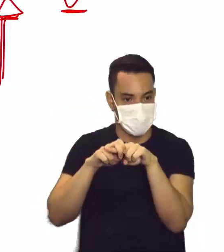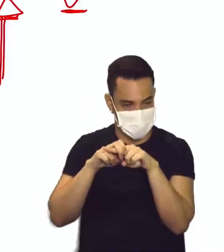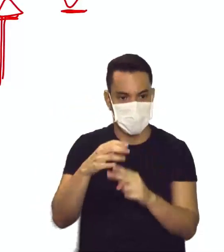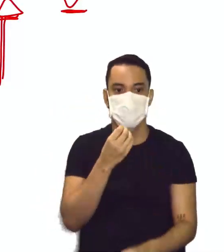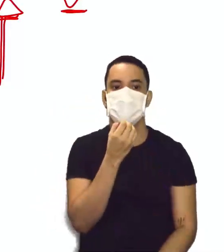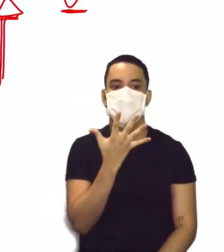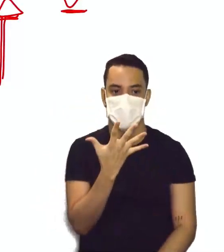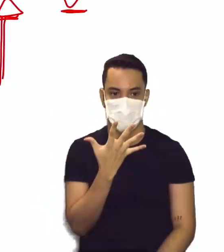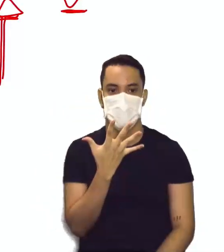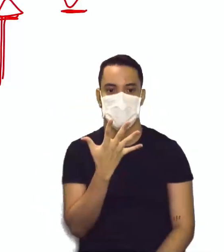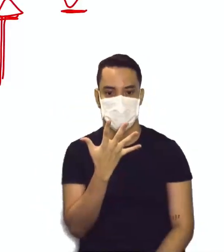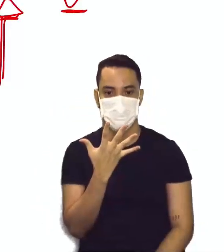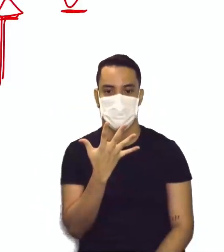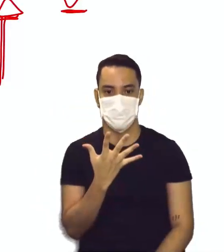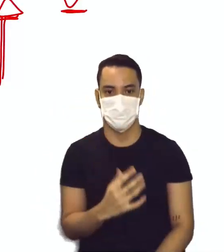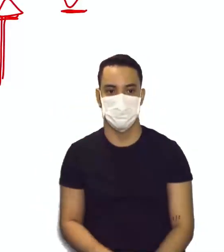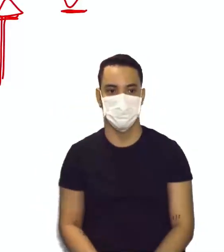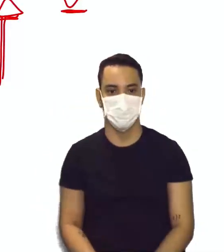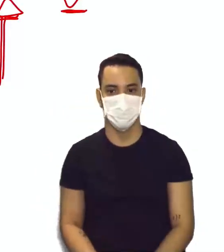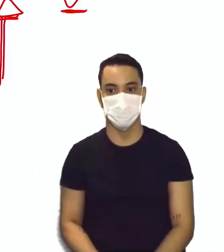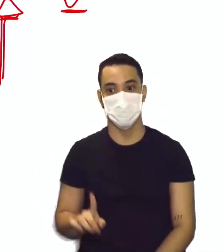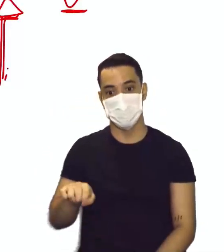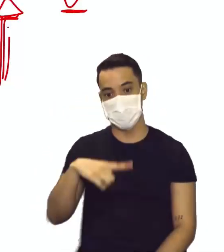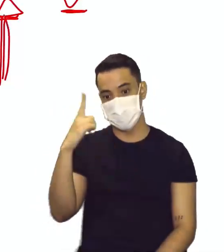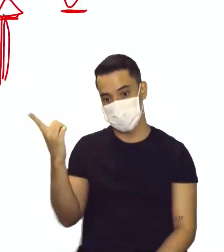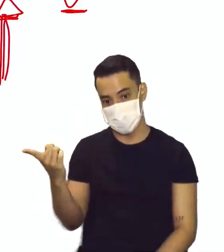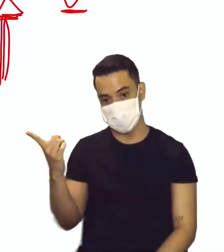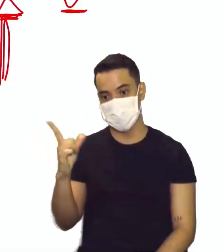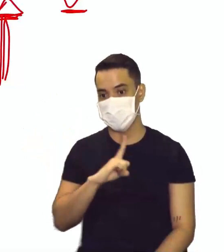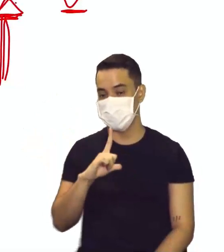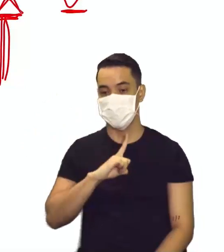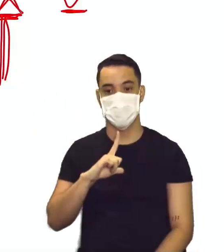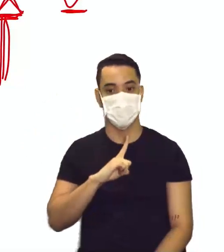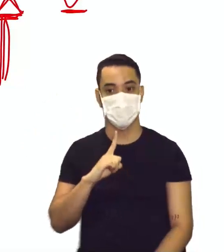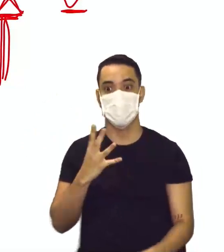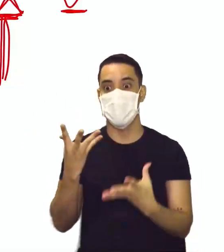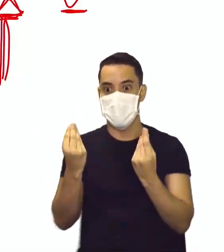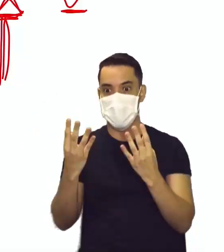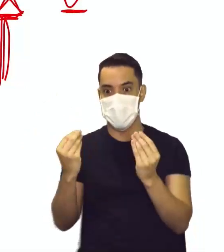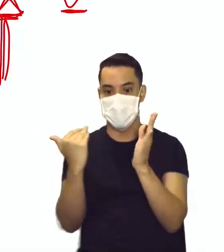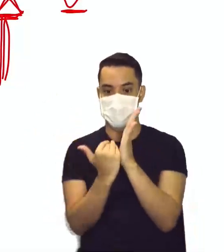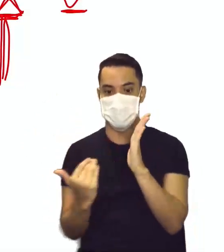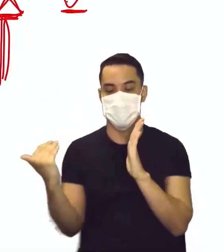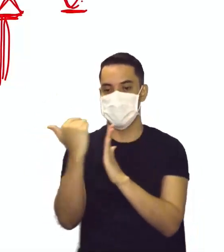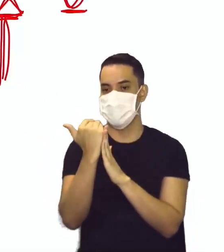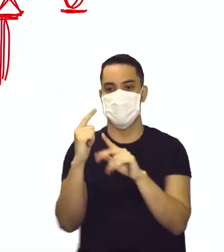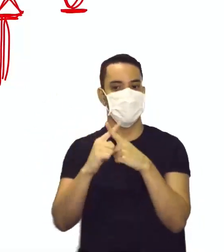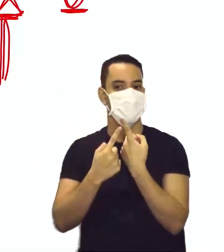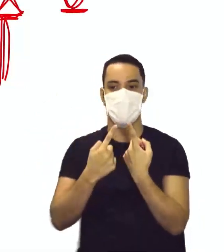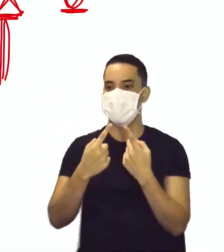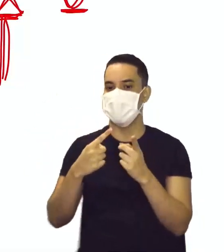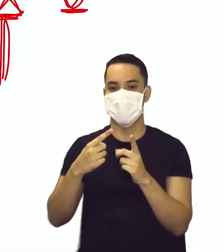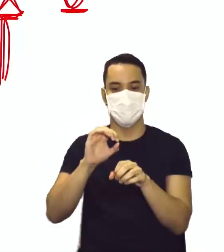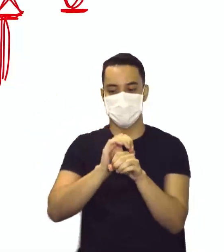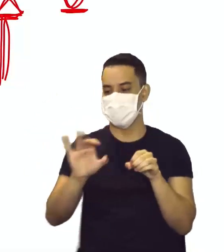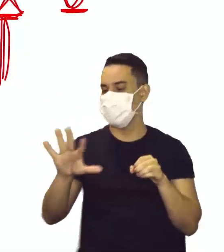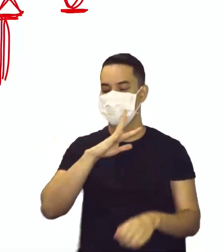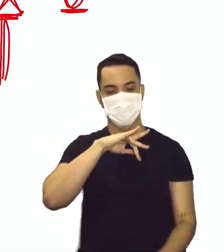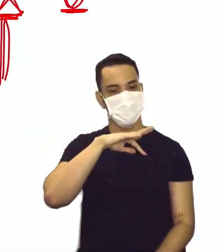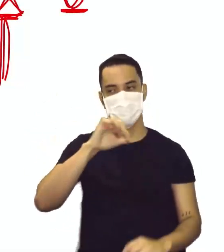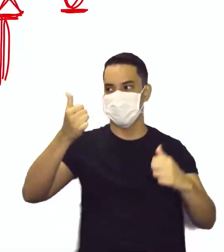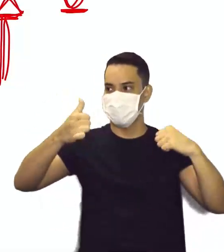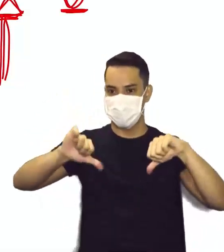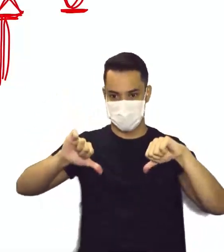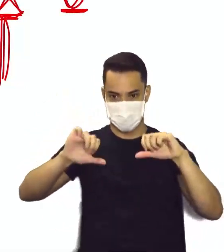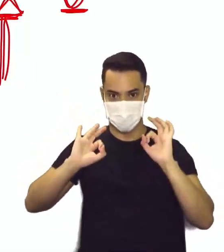bons condutores. Desse lado aqui, resistividade grande, maus condutores,